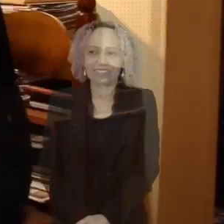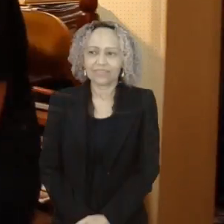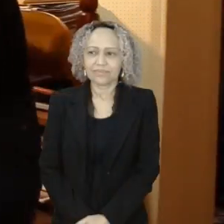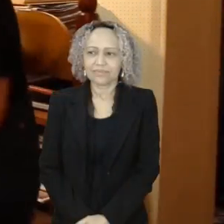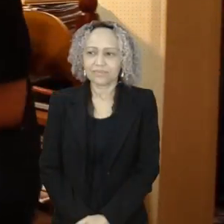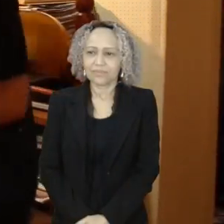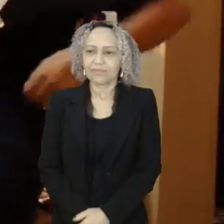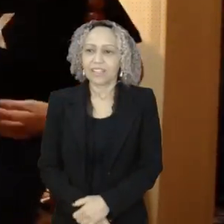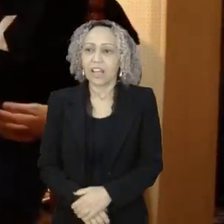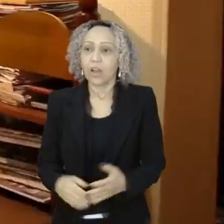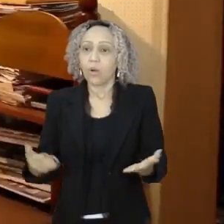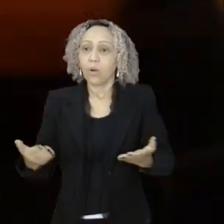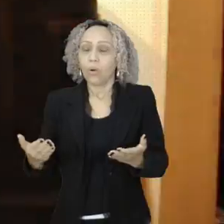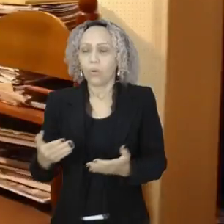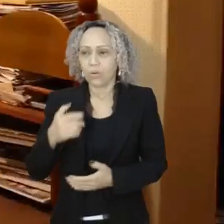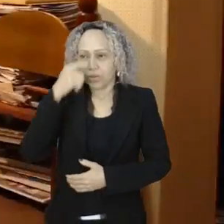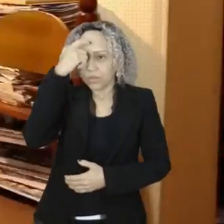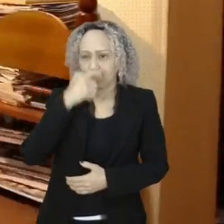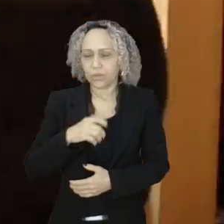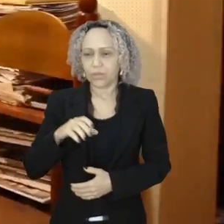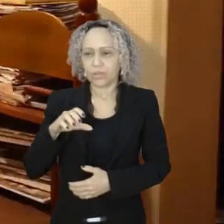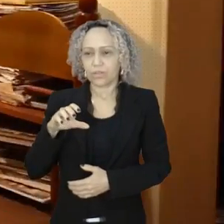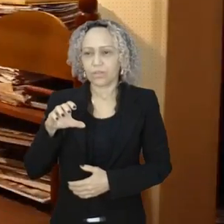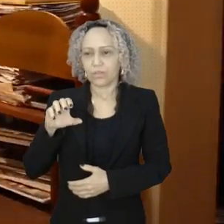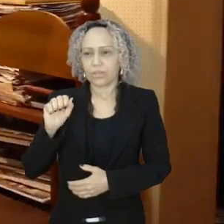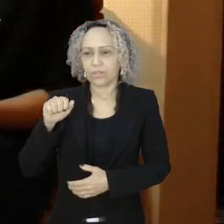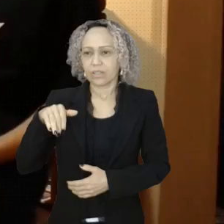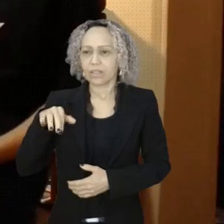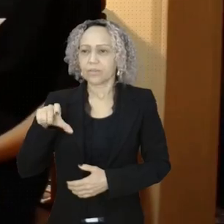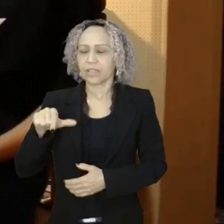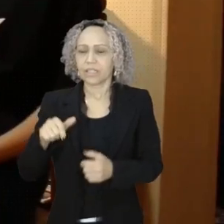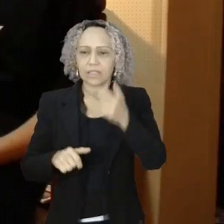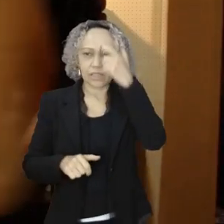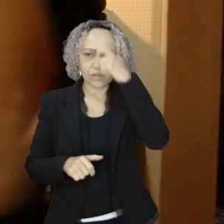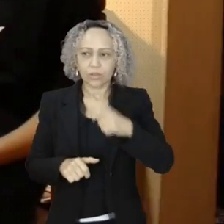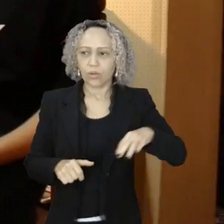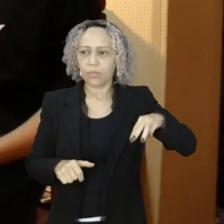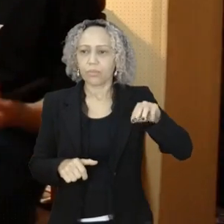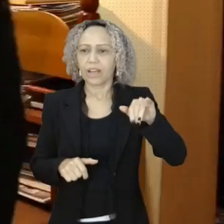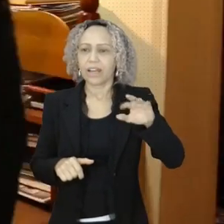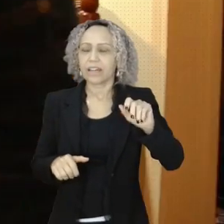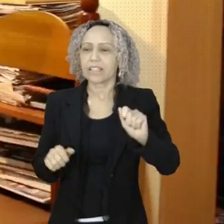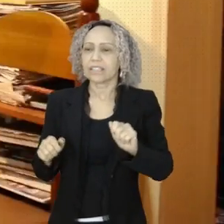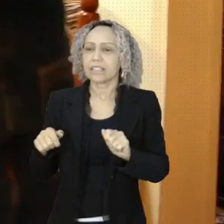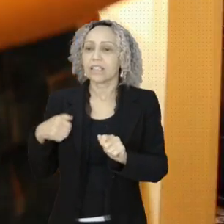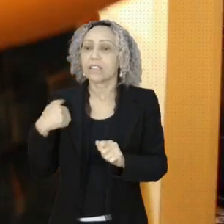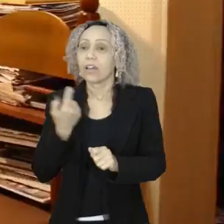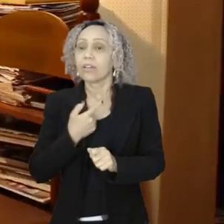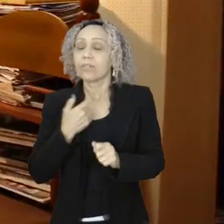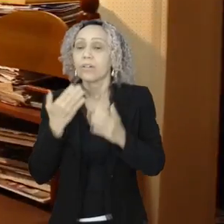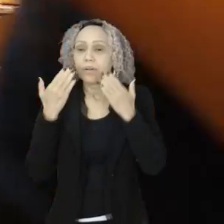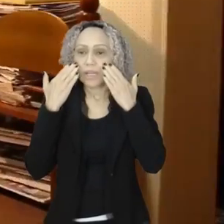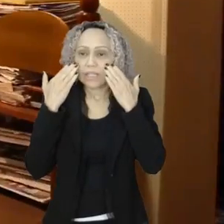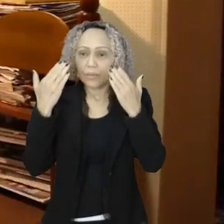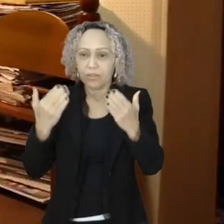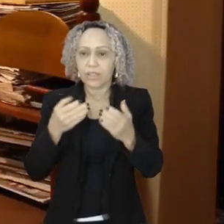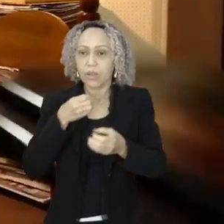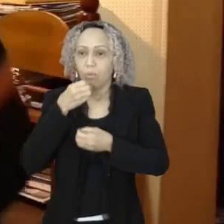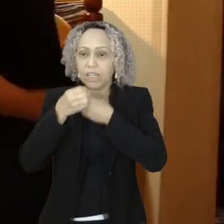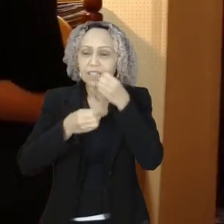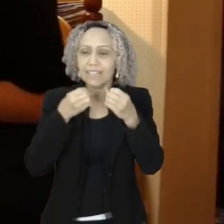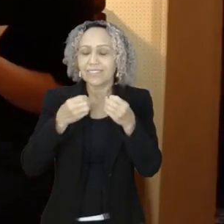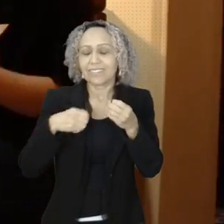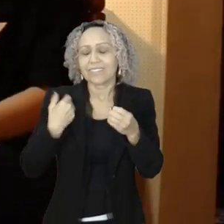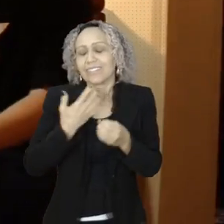Oi, oi, gente. Aqui é a Camille, do Crianças Petistas. Eu sou a Maria e hoje a gente vai apresentar para vocês uma entrevista com o nosso